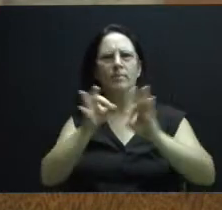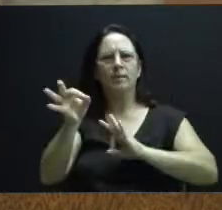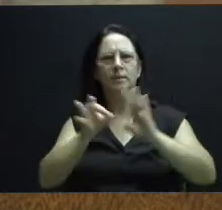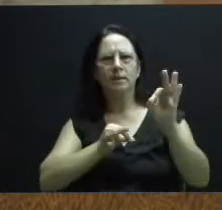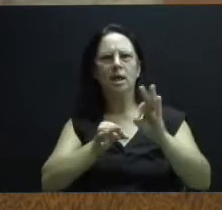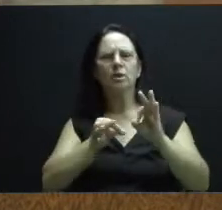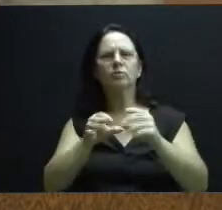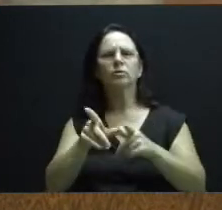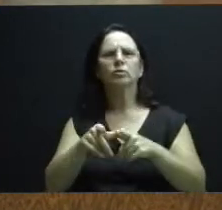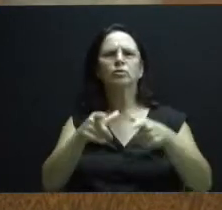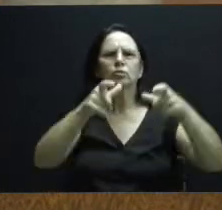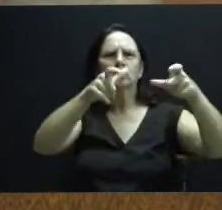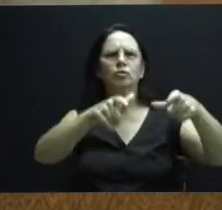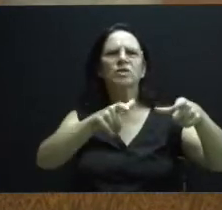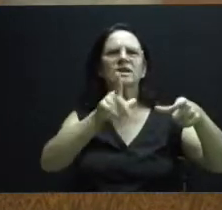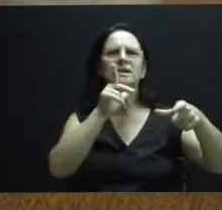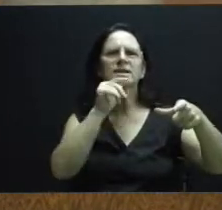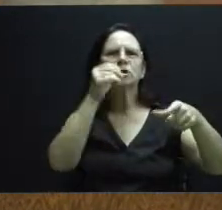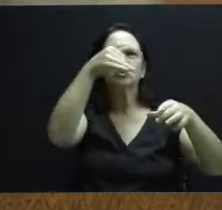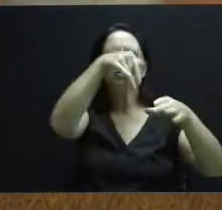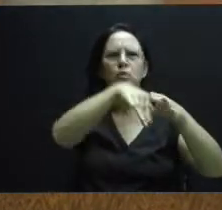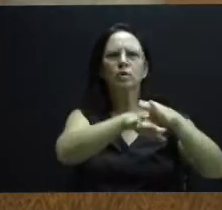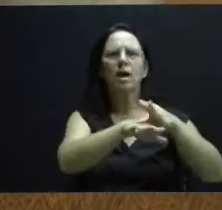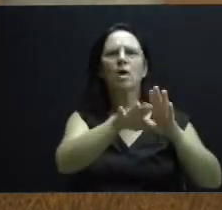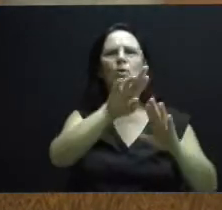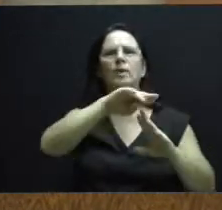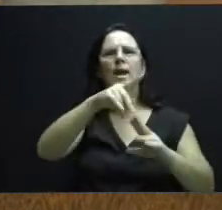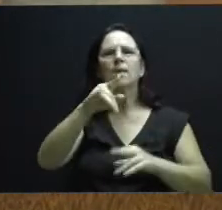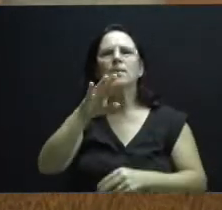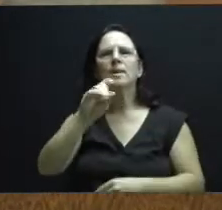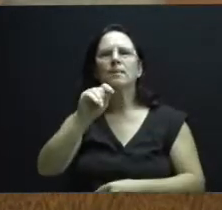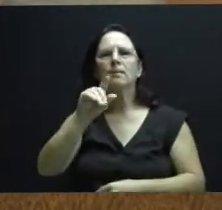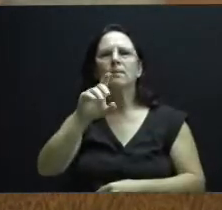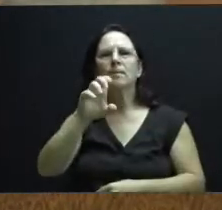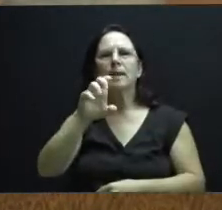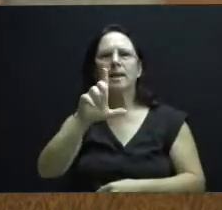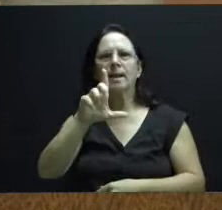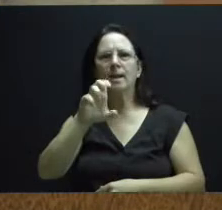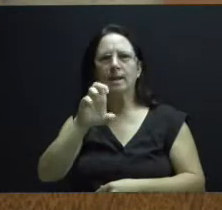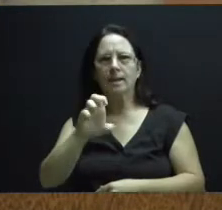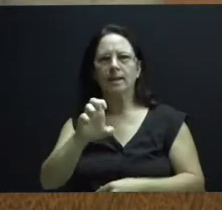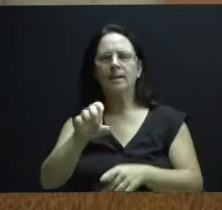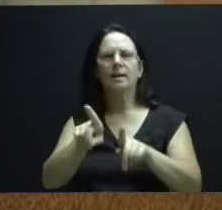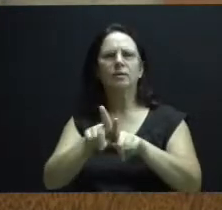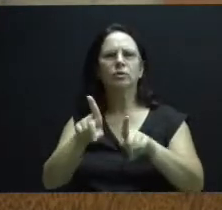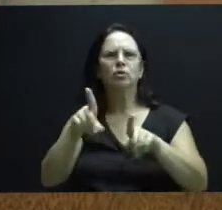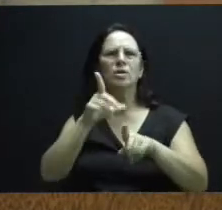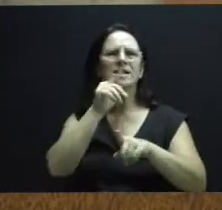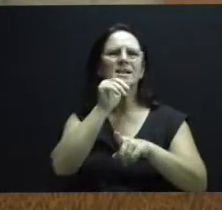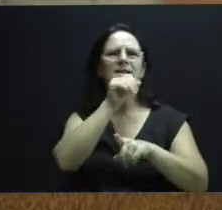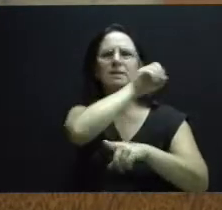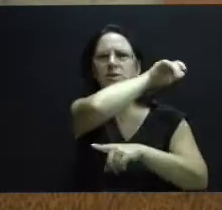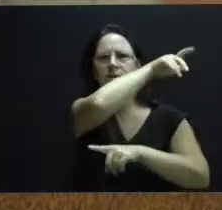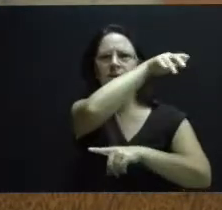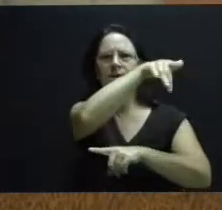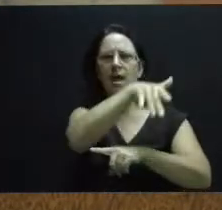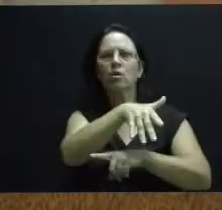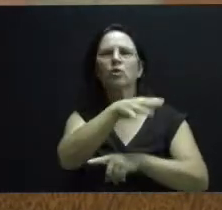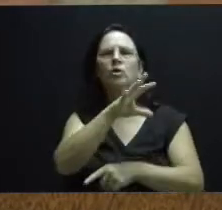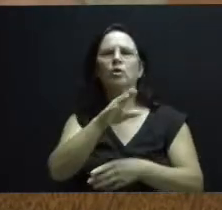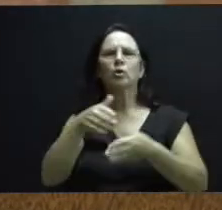reservatório realizado na represa billings que receberia todas as águas do alto tietê